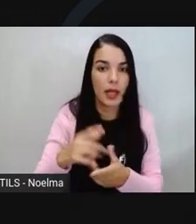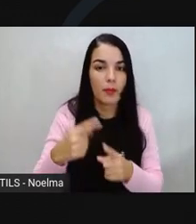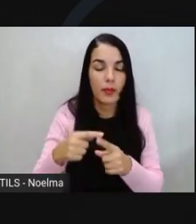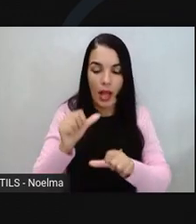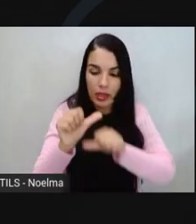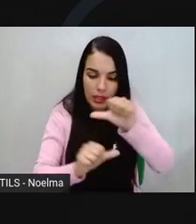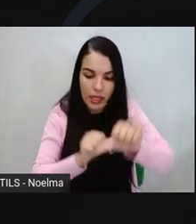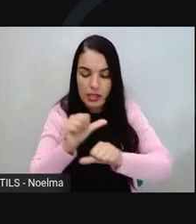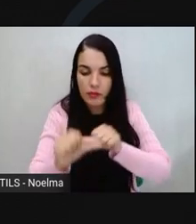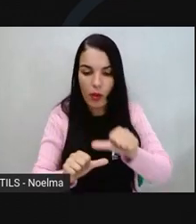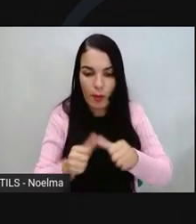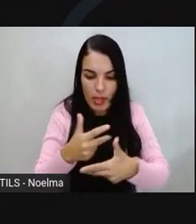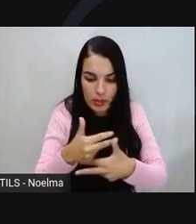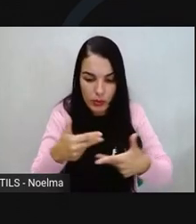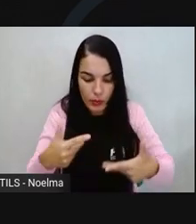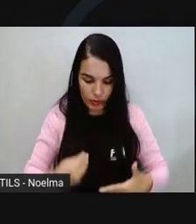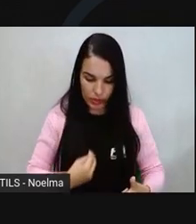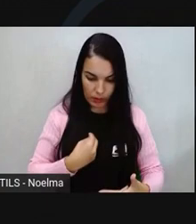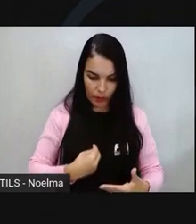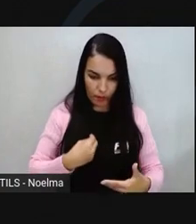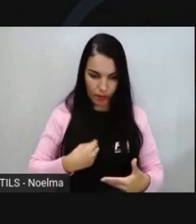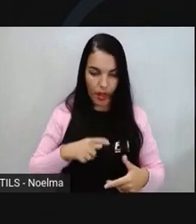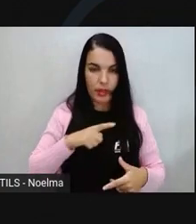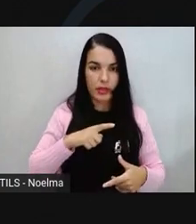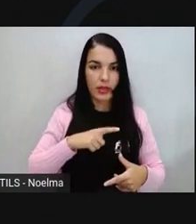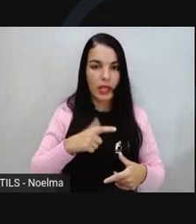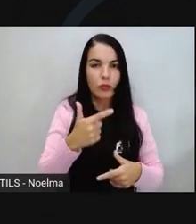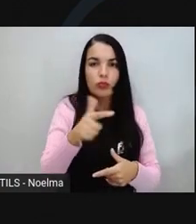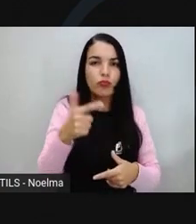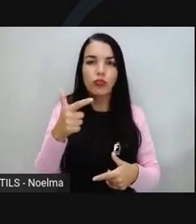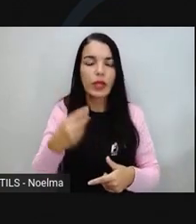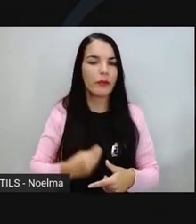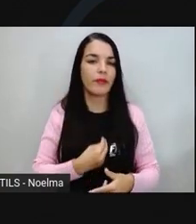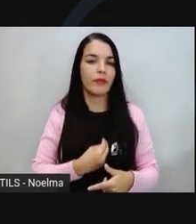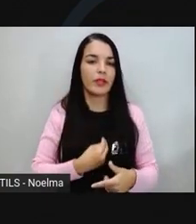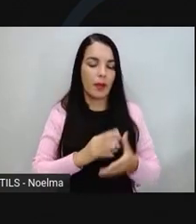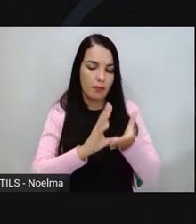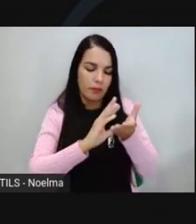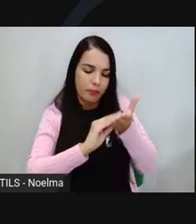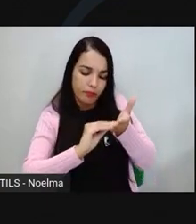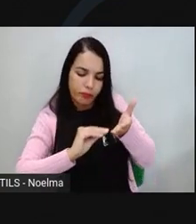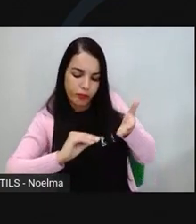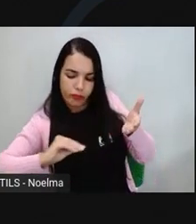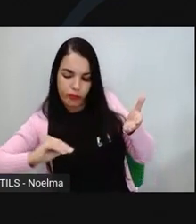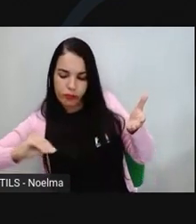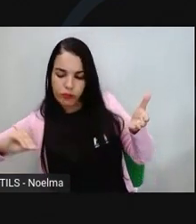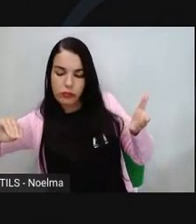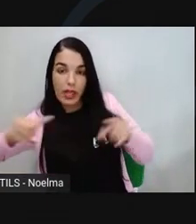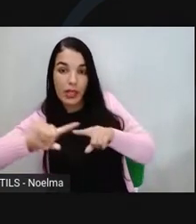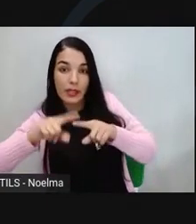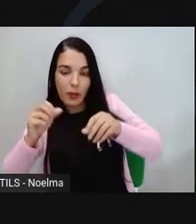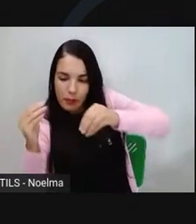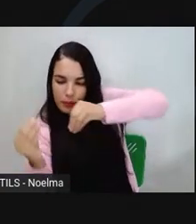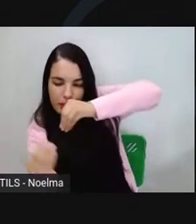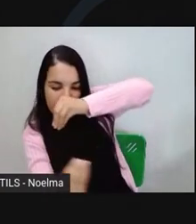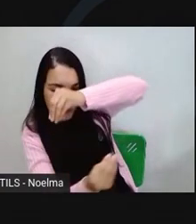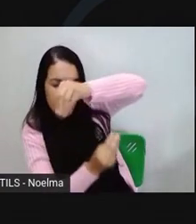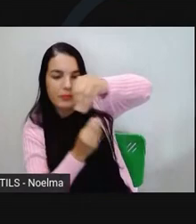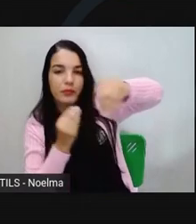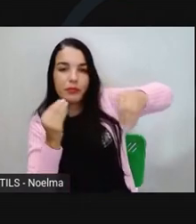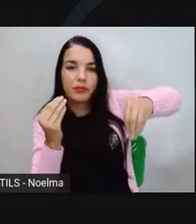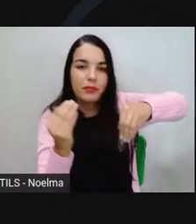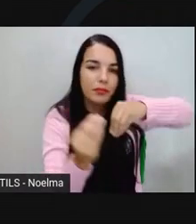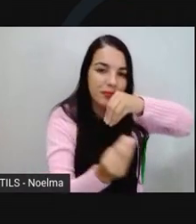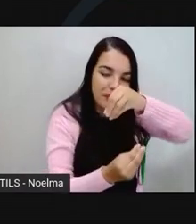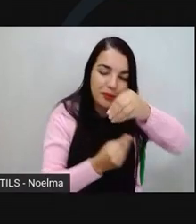moléculas orgânicas dos seres vivos em inorgânicas. Assim, essas moléculas estarão novamente